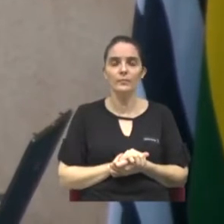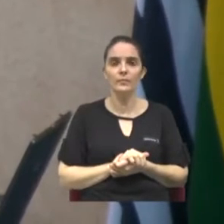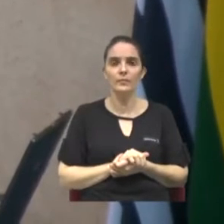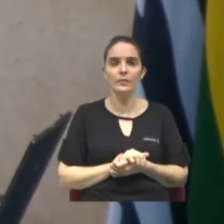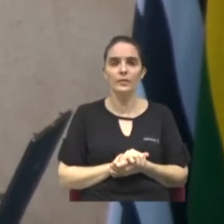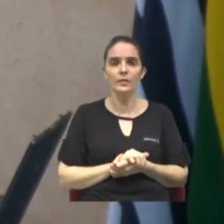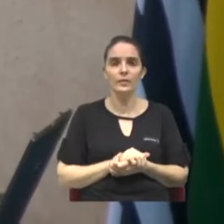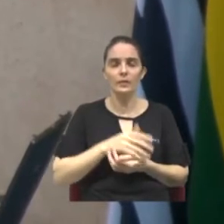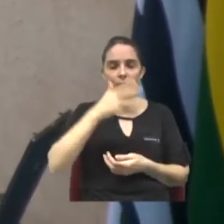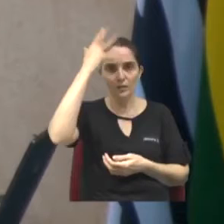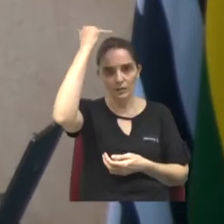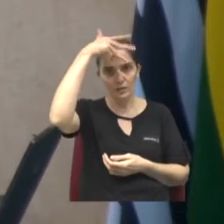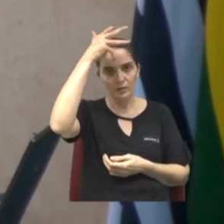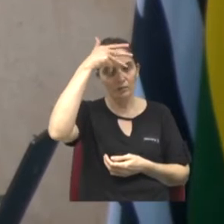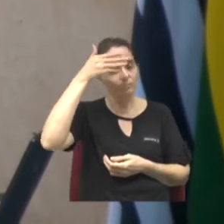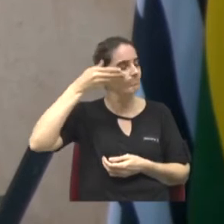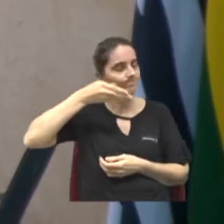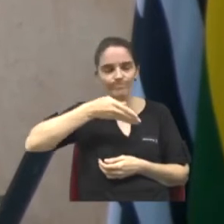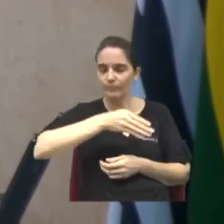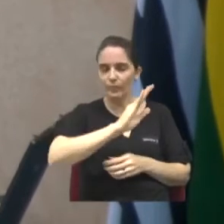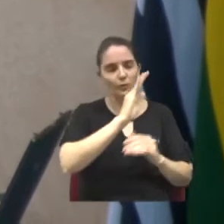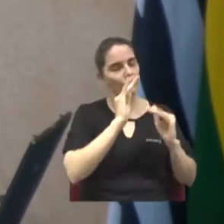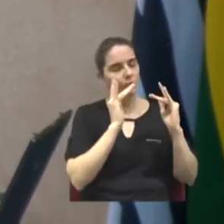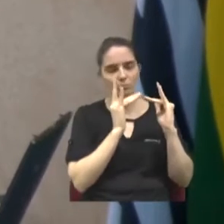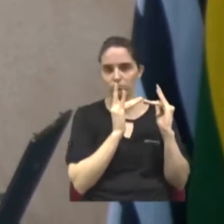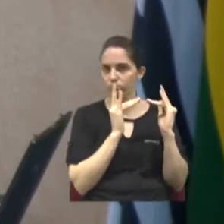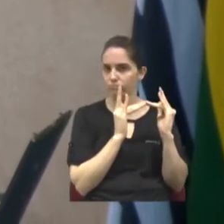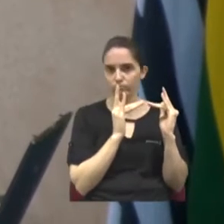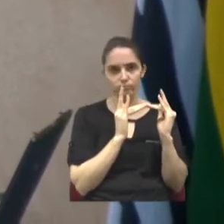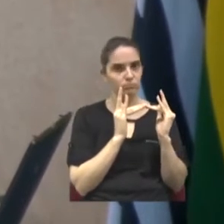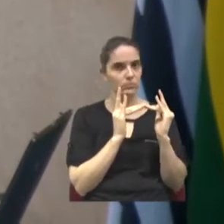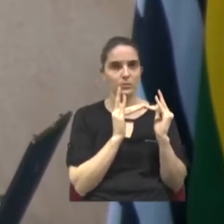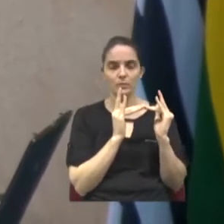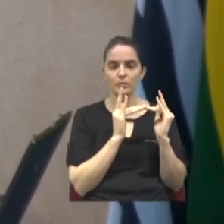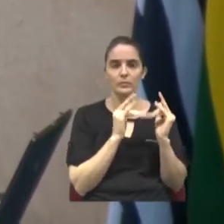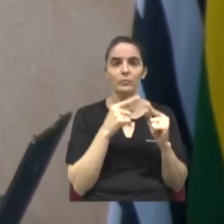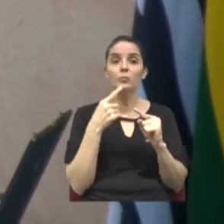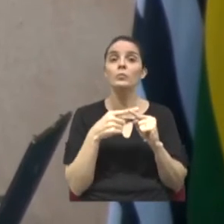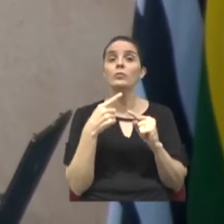me permito não ir porque